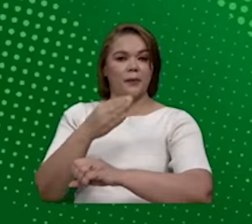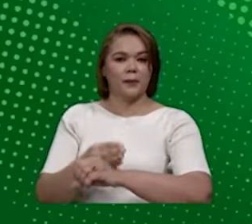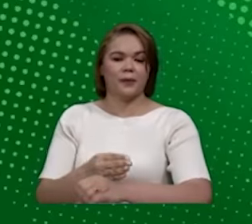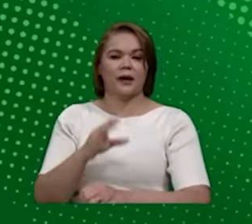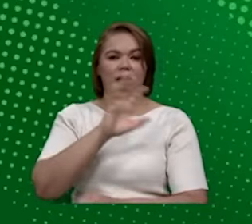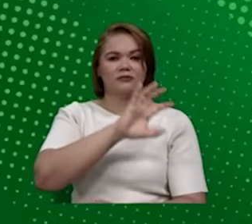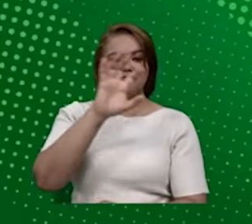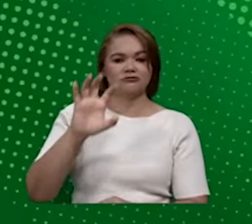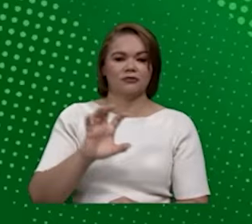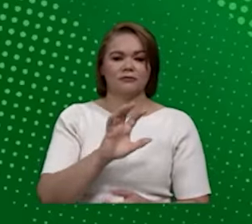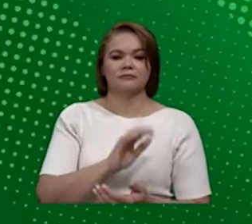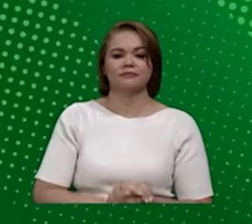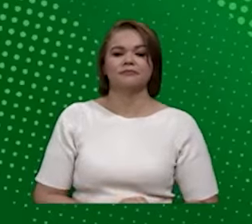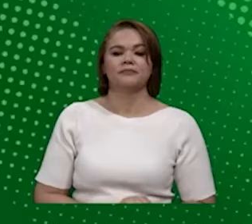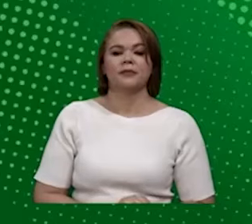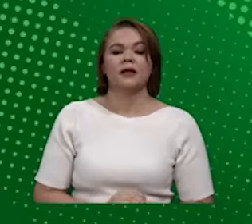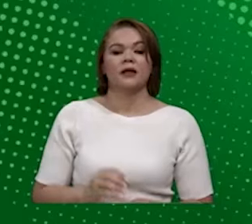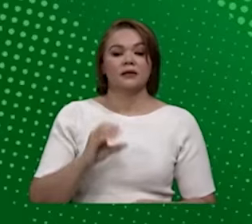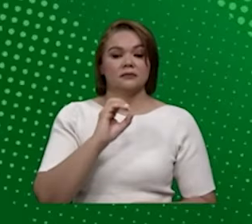Tá girando aqui, gente.